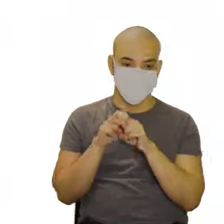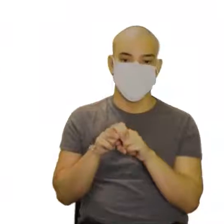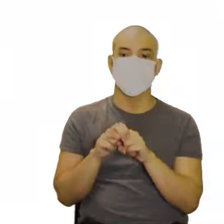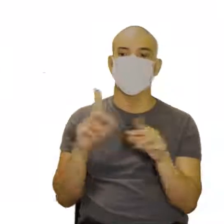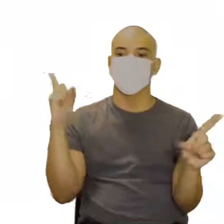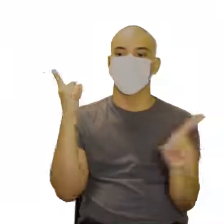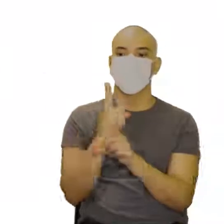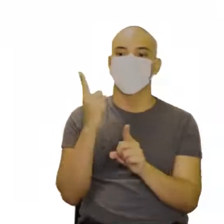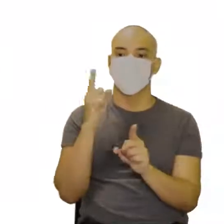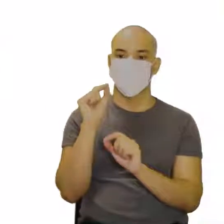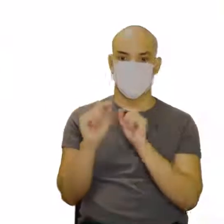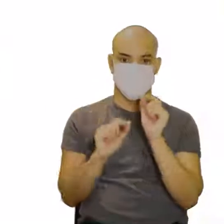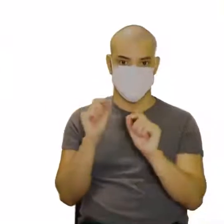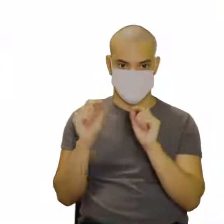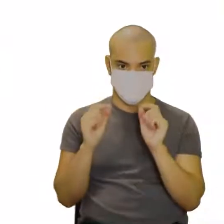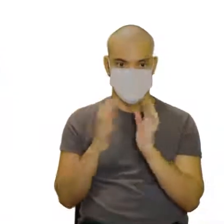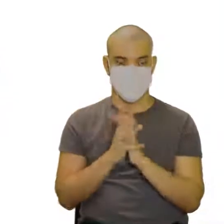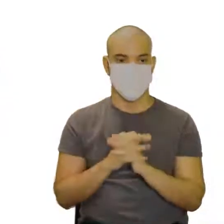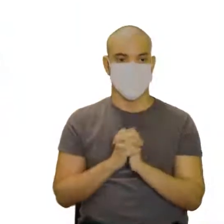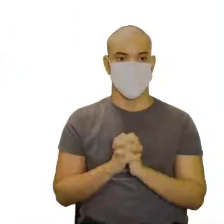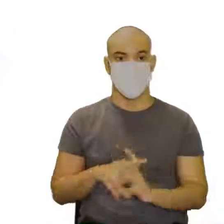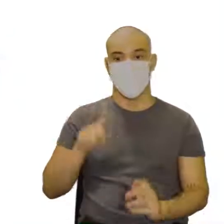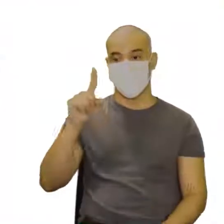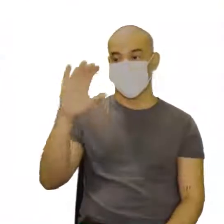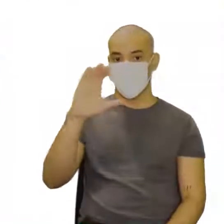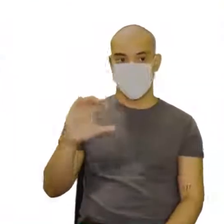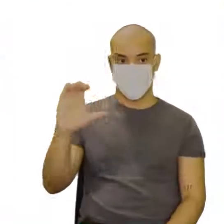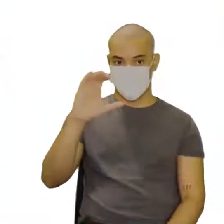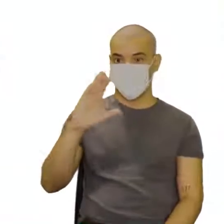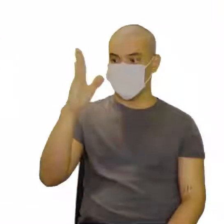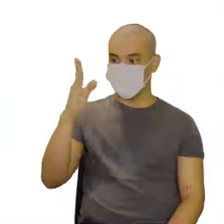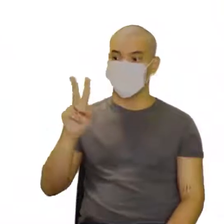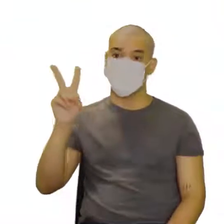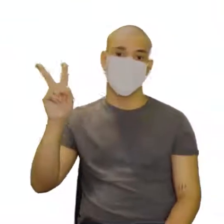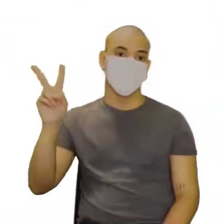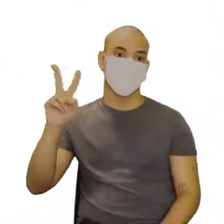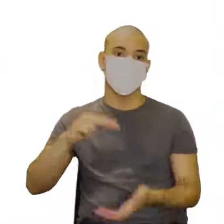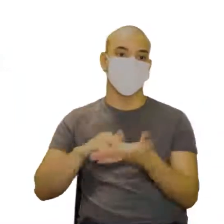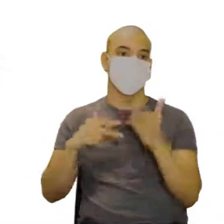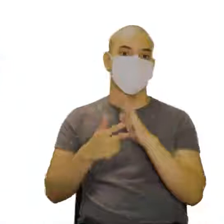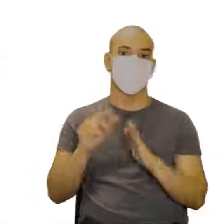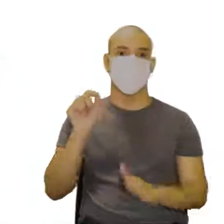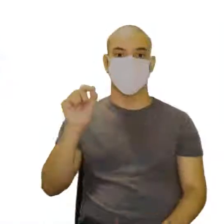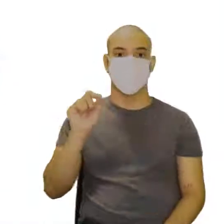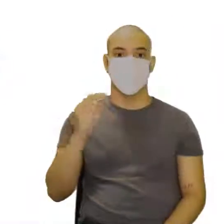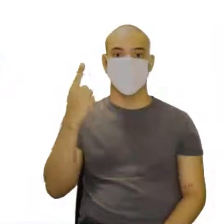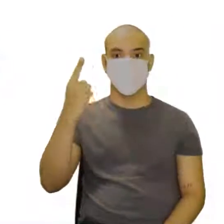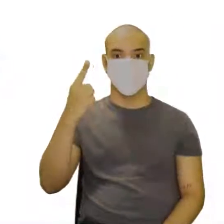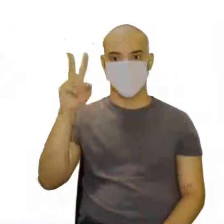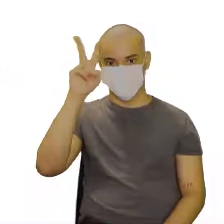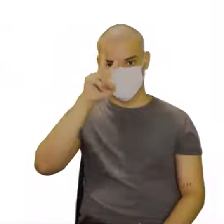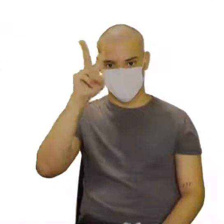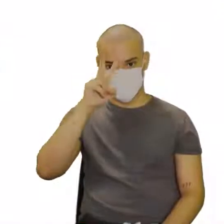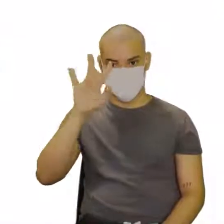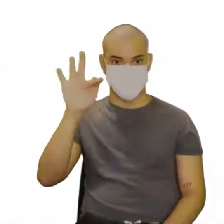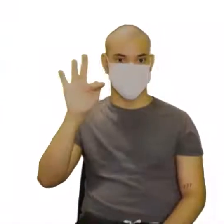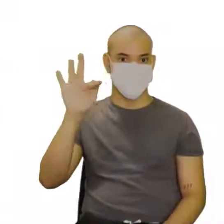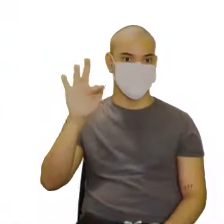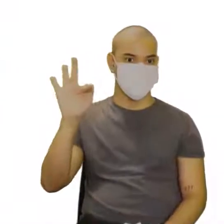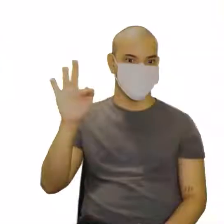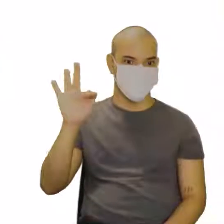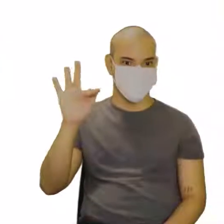caso, pessoal, 1 Coulomb por volts vai ser o quê? Um Faraday, pessoal, aqui um Faraday,